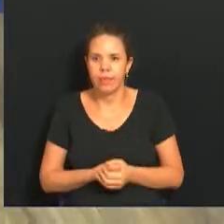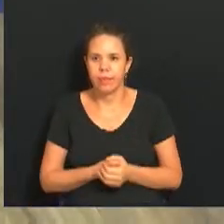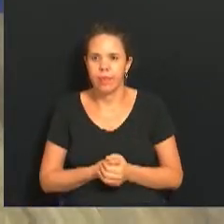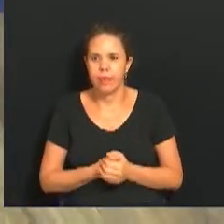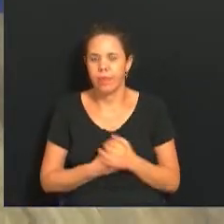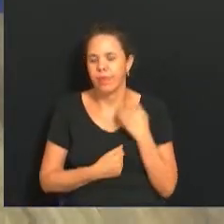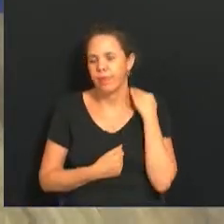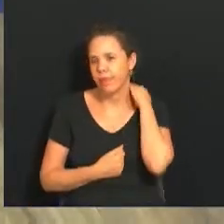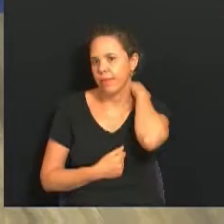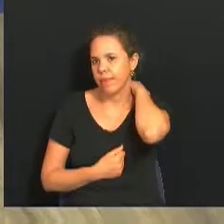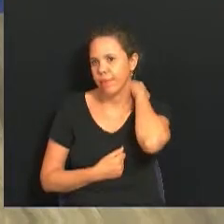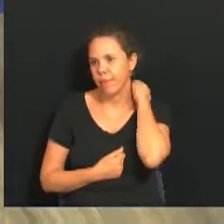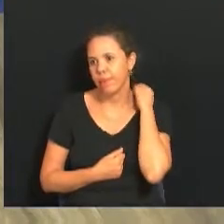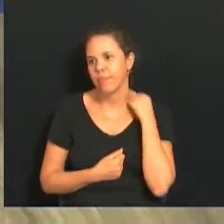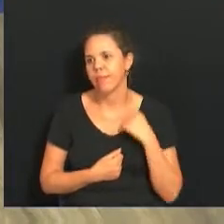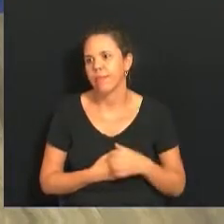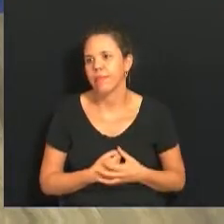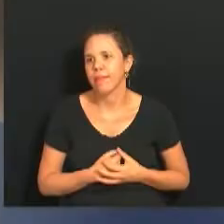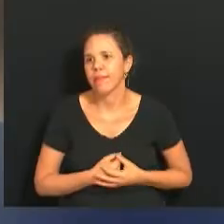hoje.